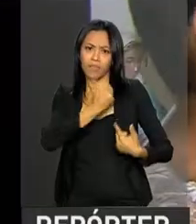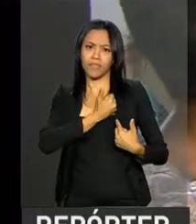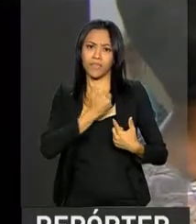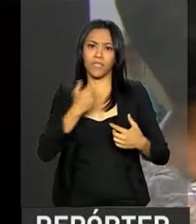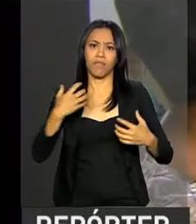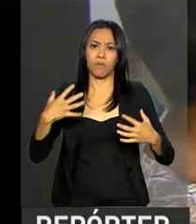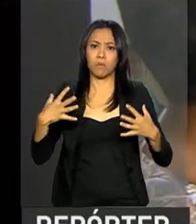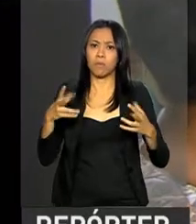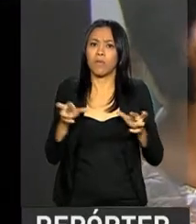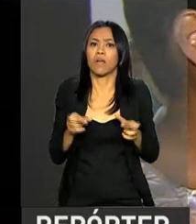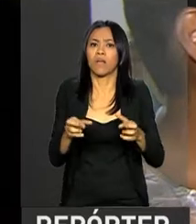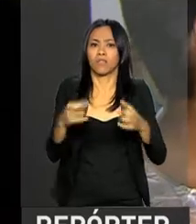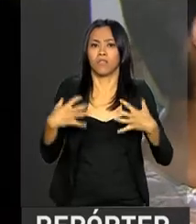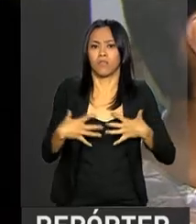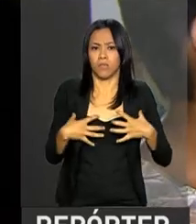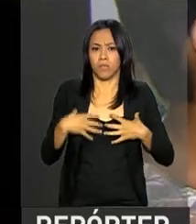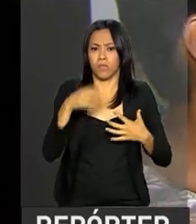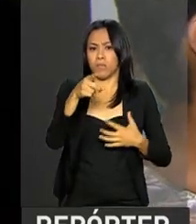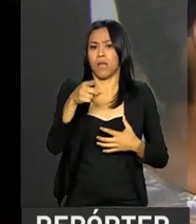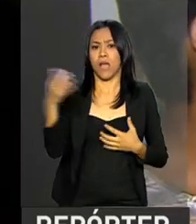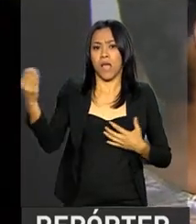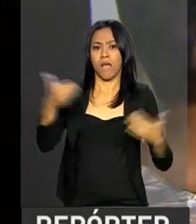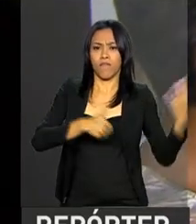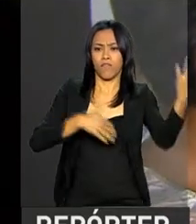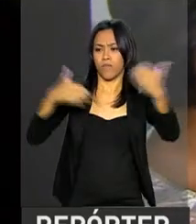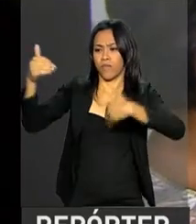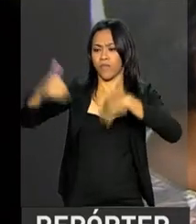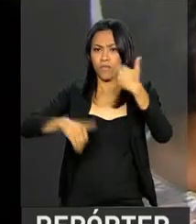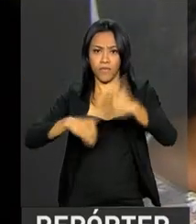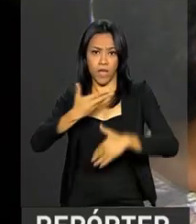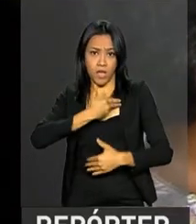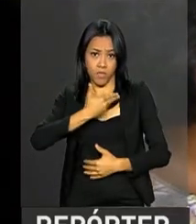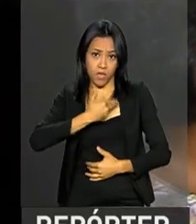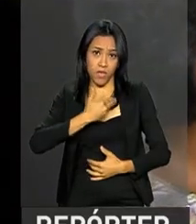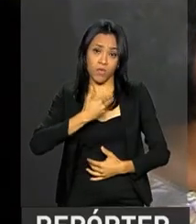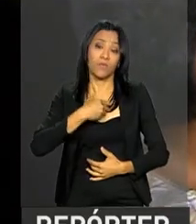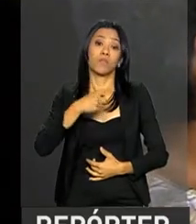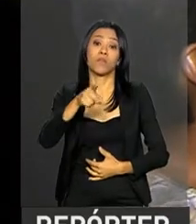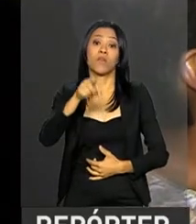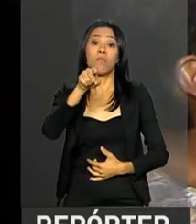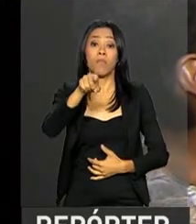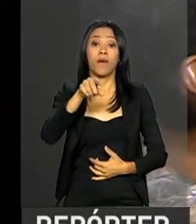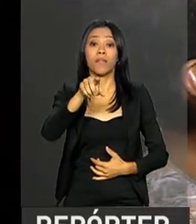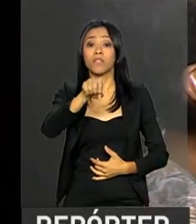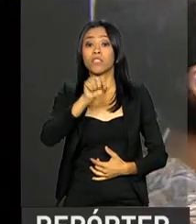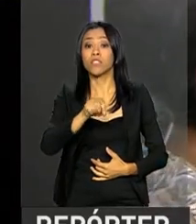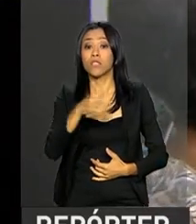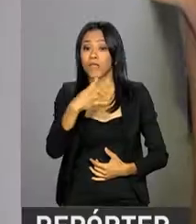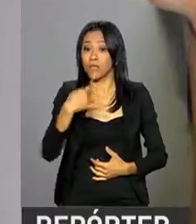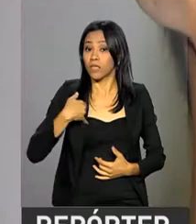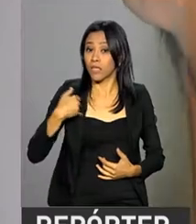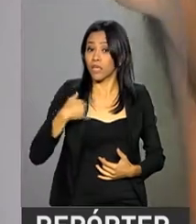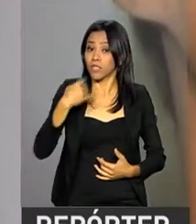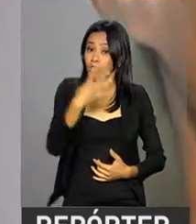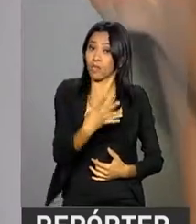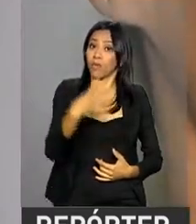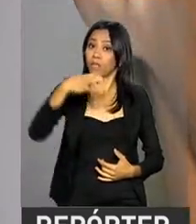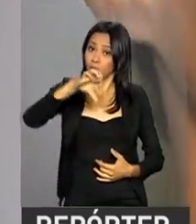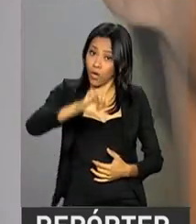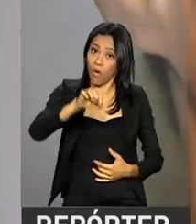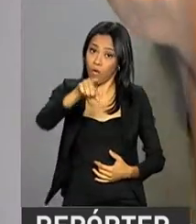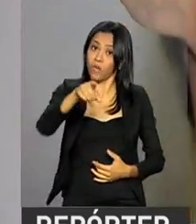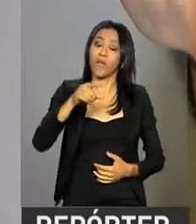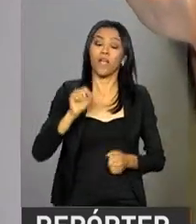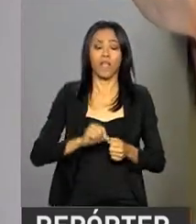nos registros visitas de amigos que levaram solidariedade a brasiliense de 49 anos ela está fazendo